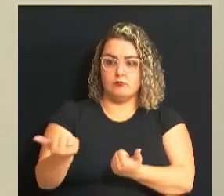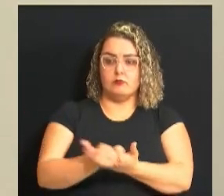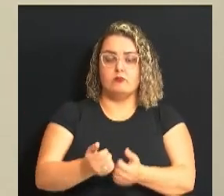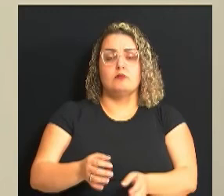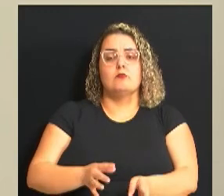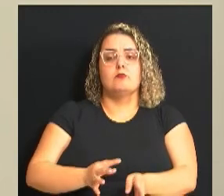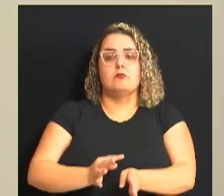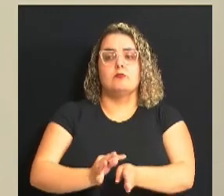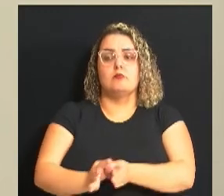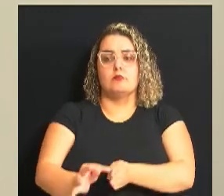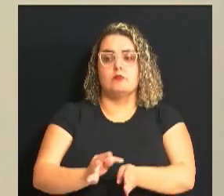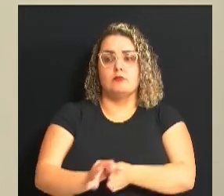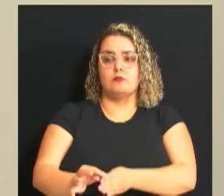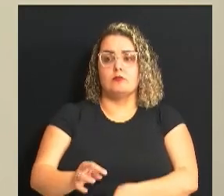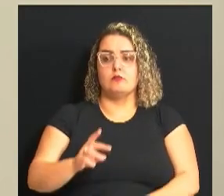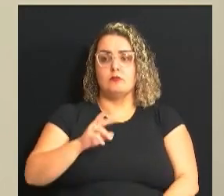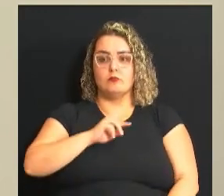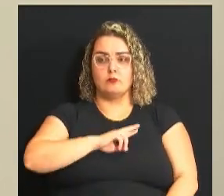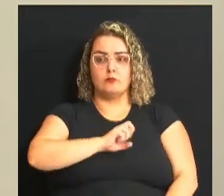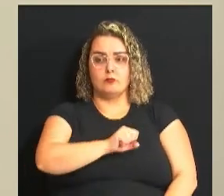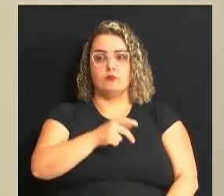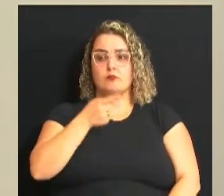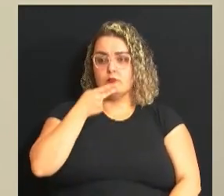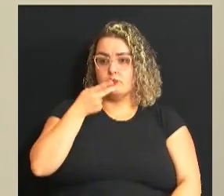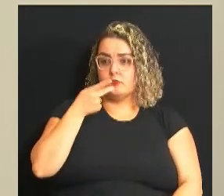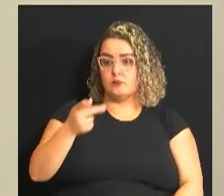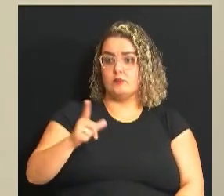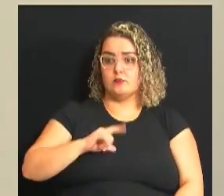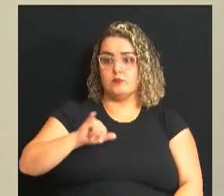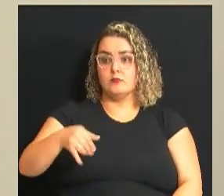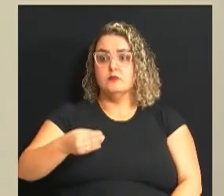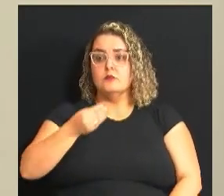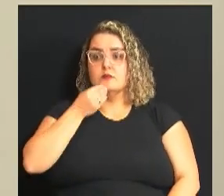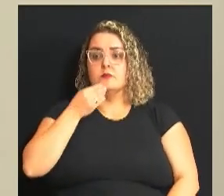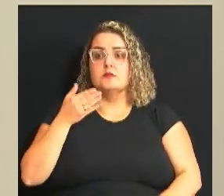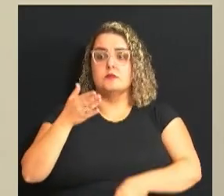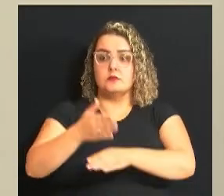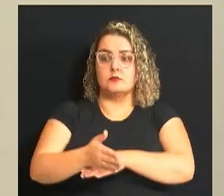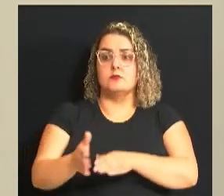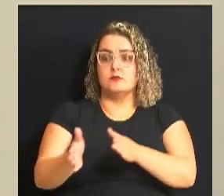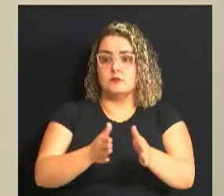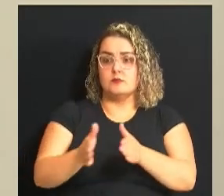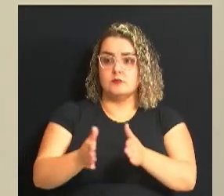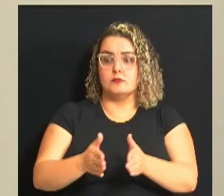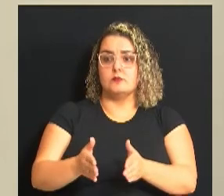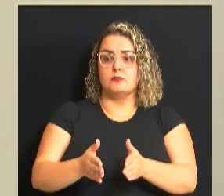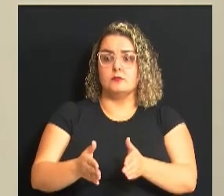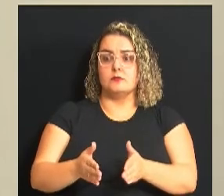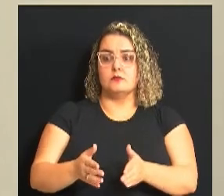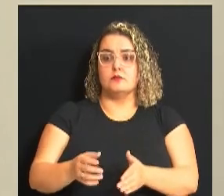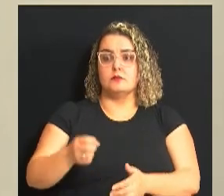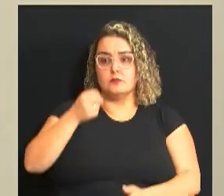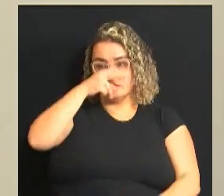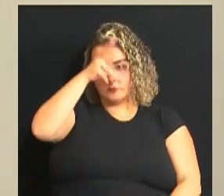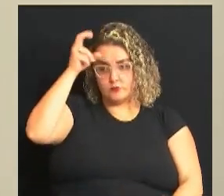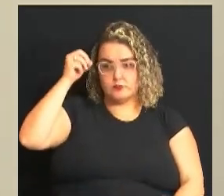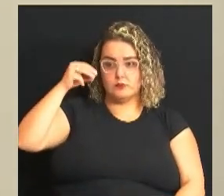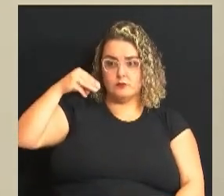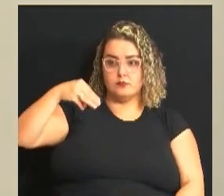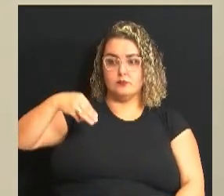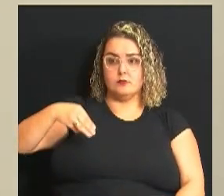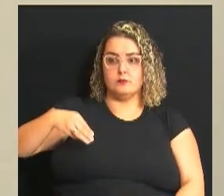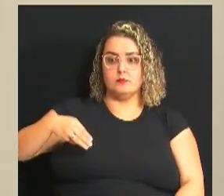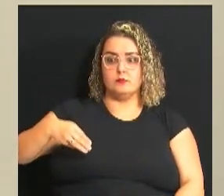o vereador Luiz Carlos Rossini falando que ele teve a oportunidade de participar na época do então prefeito Grama,